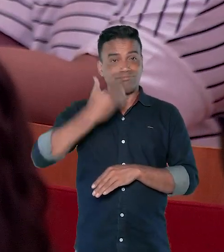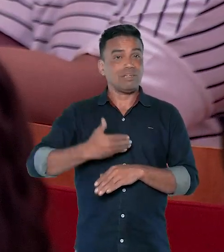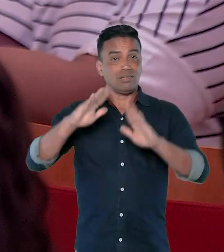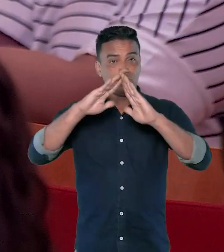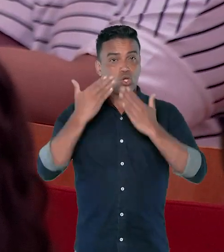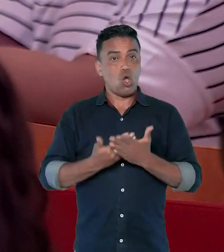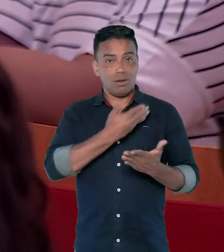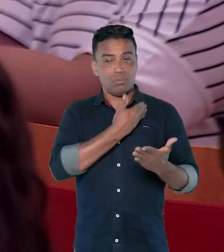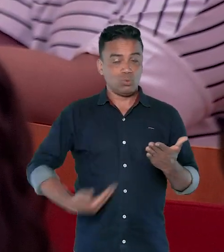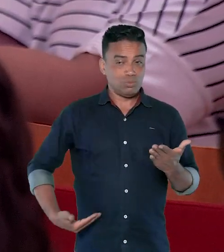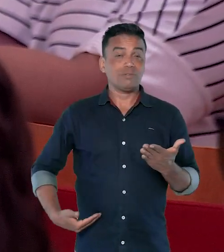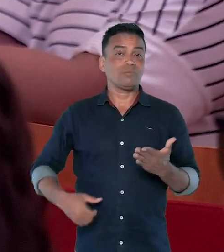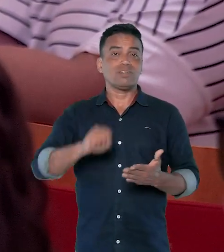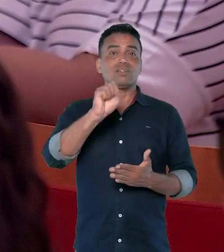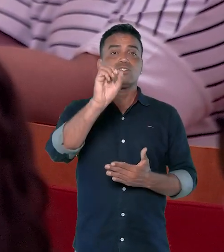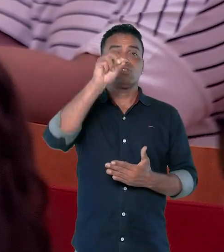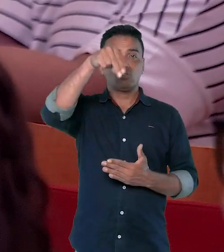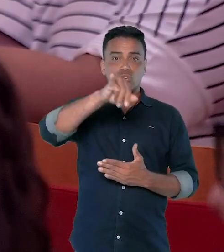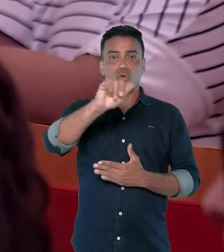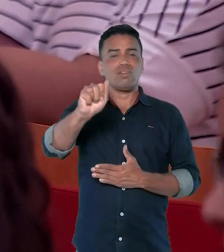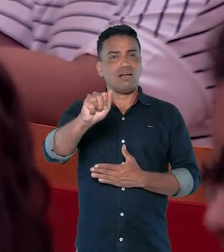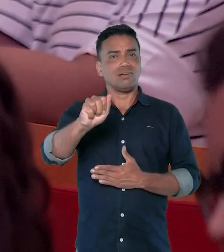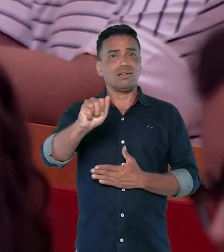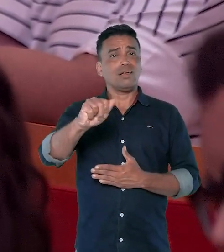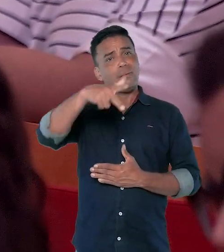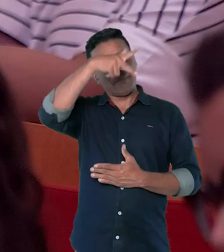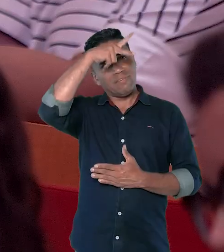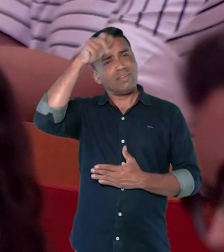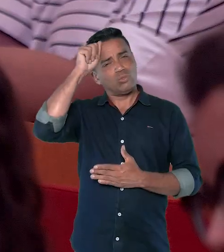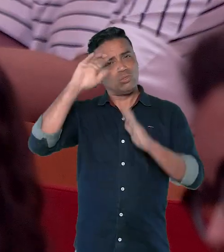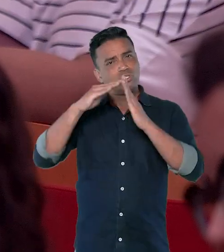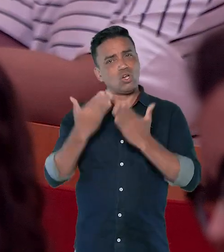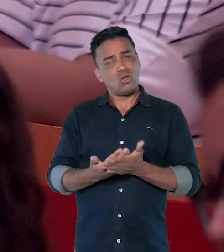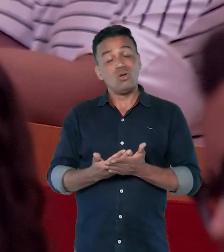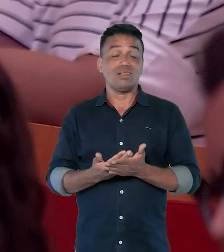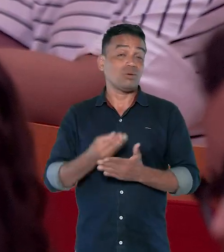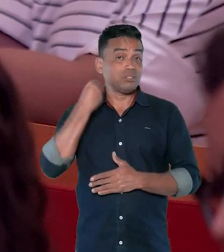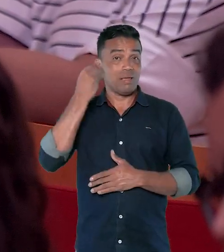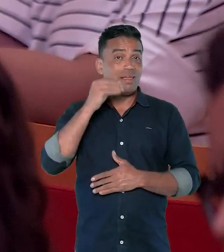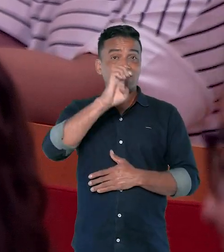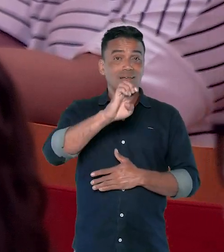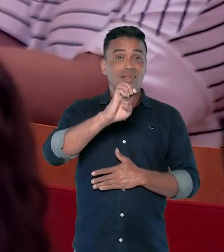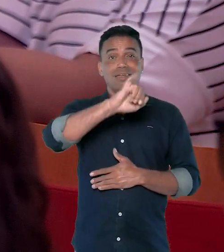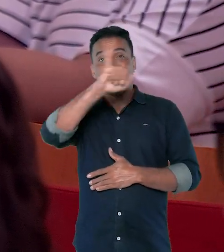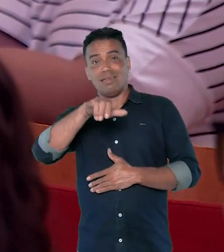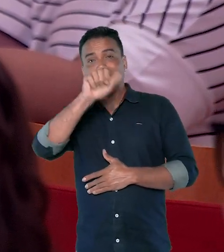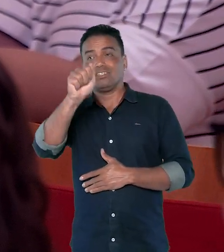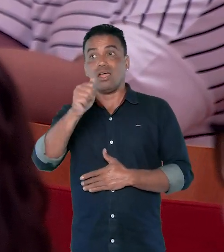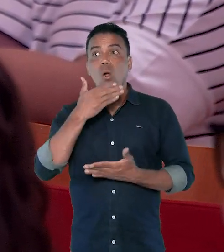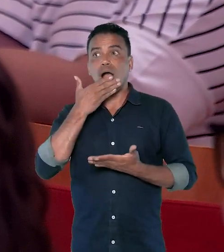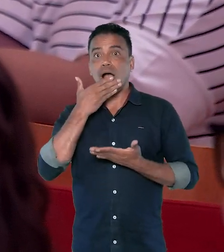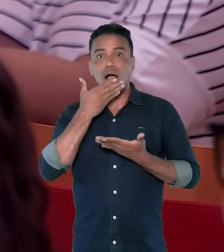Sônia, escola de prefeitura há 27 anos. Tive uma experiência recente com a EJA e